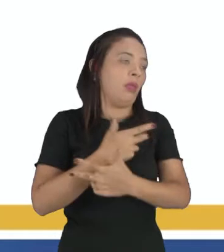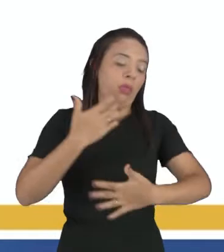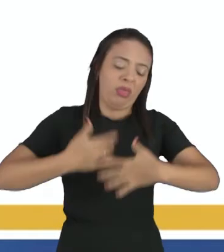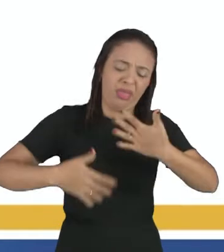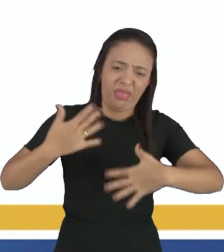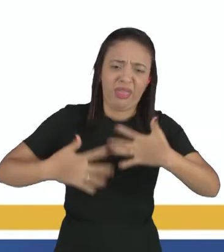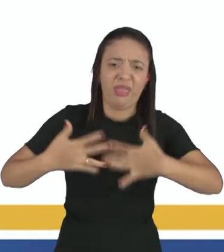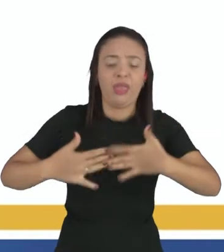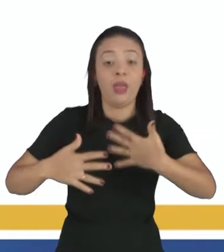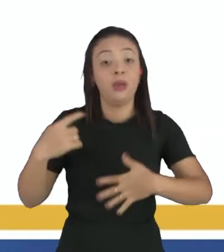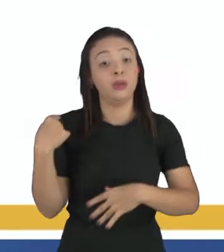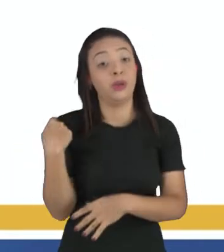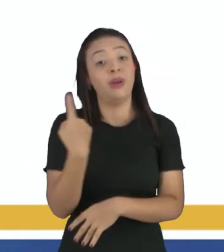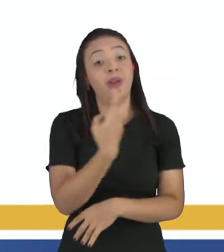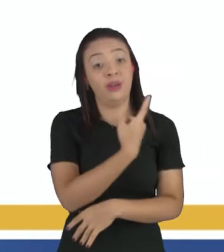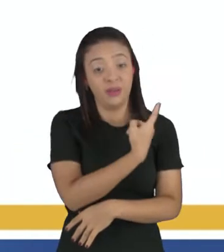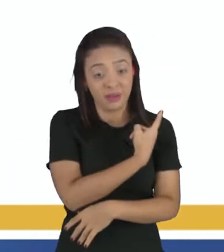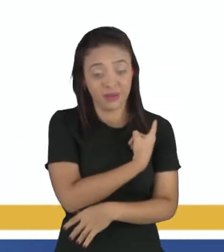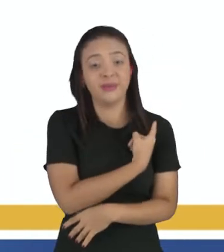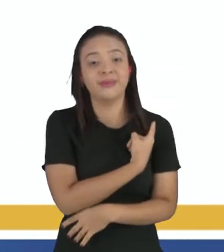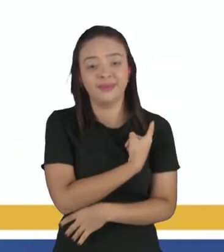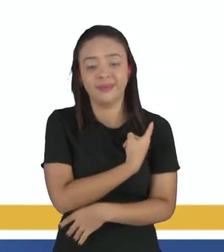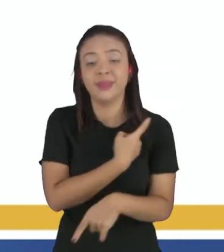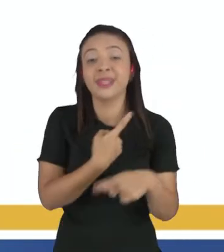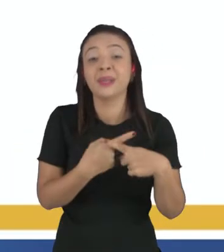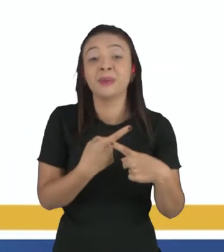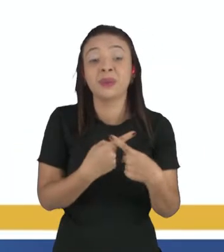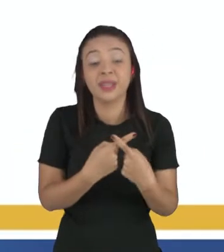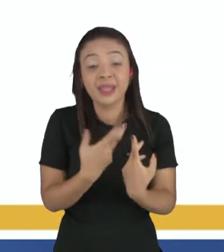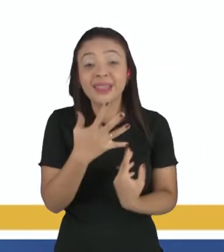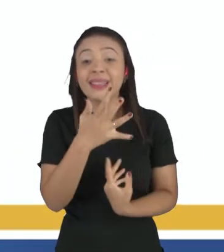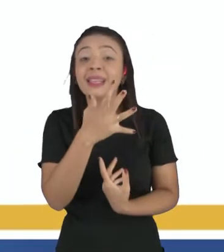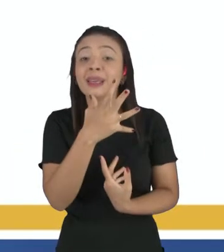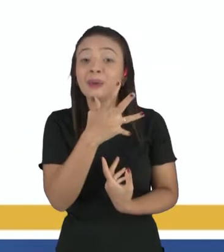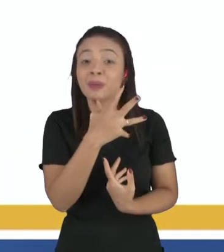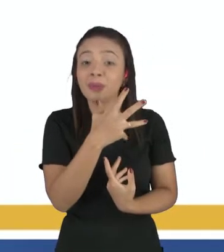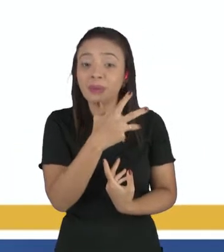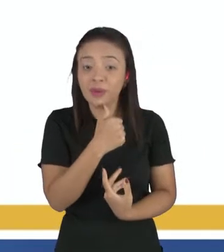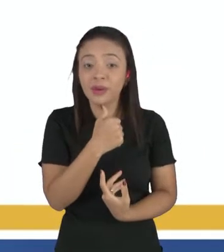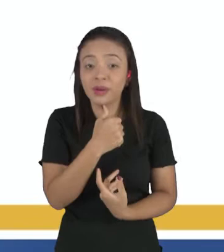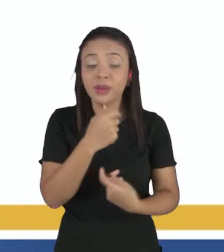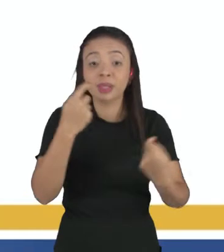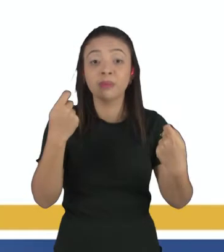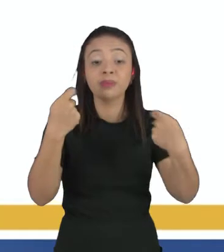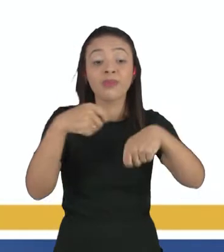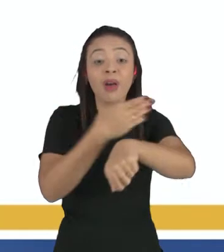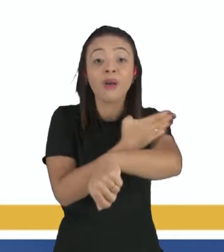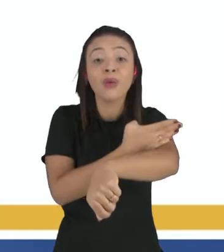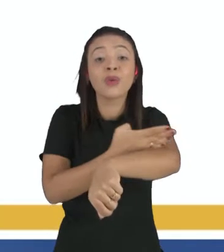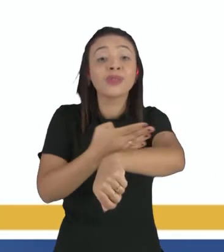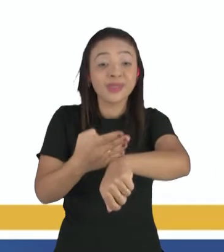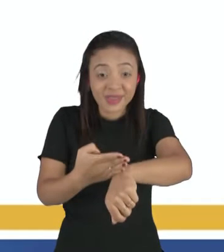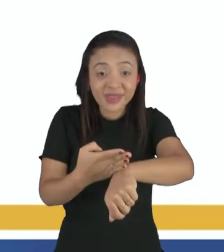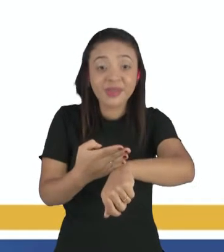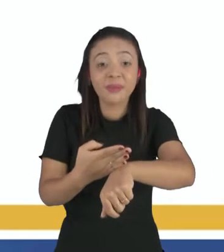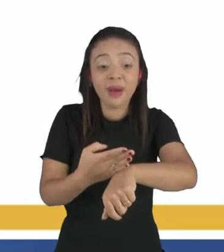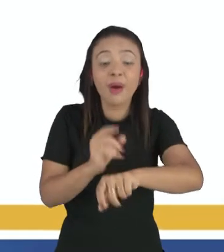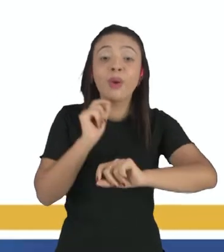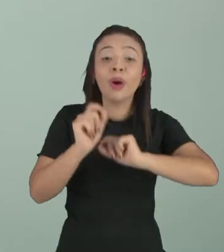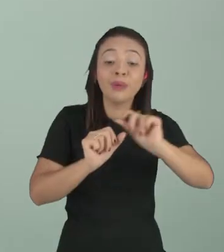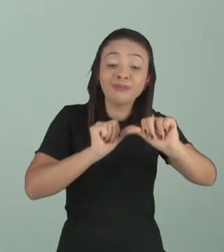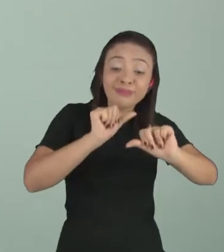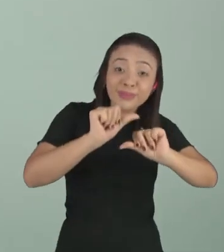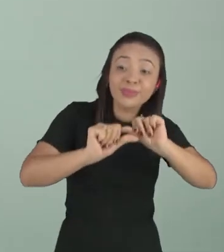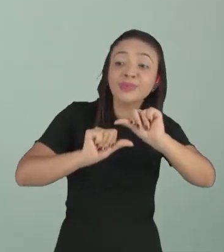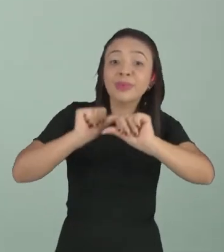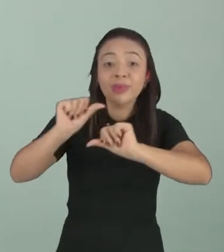confusão entre nós, né? Infelizmente, porque demora um tempo para que nós possamos nos acostumar, né, com as